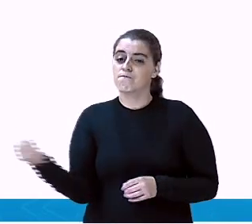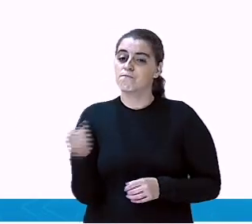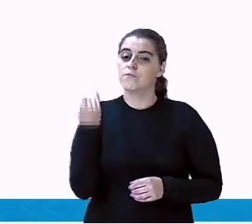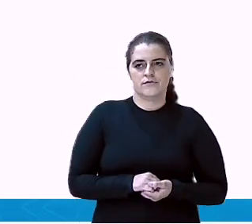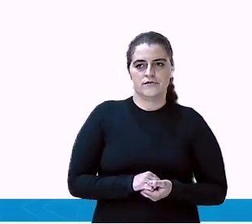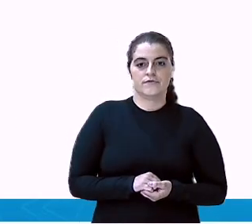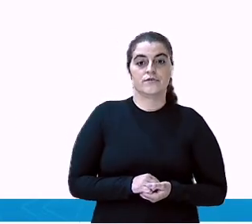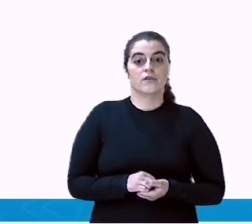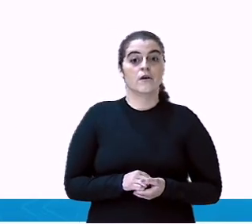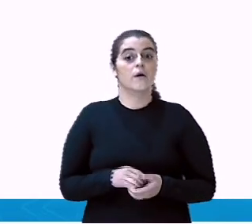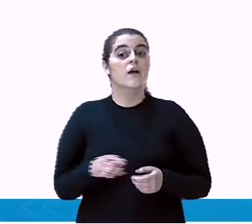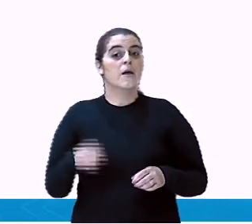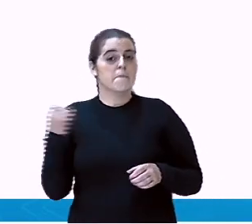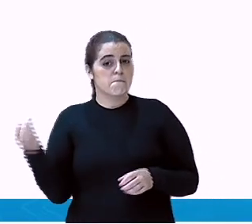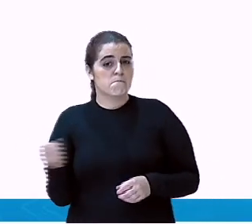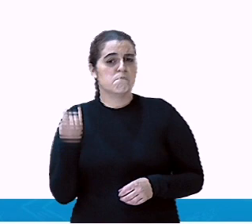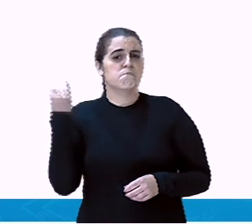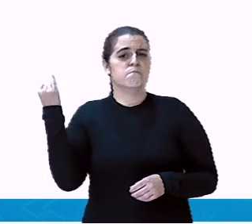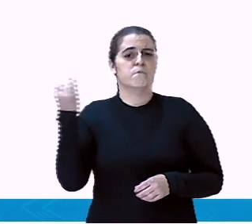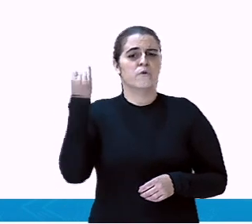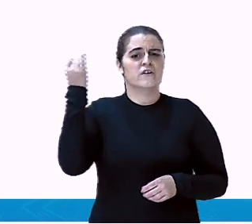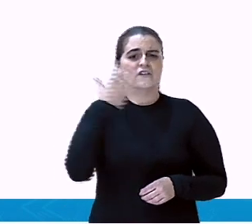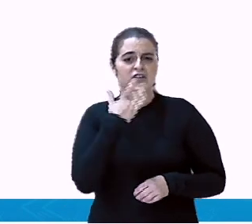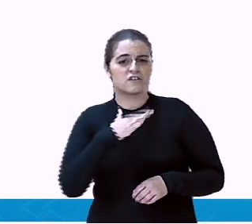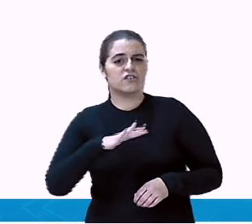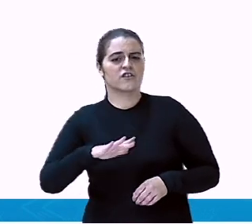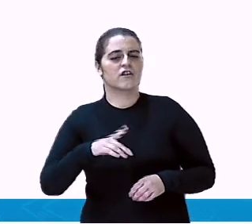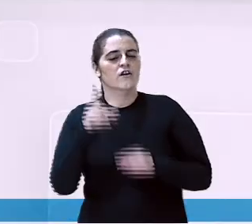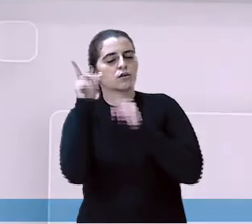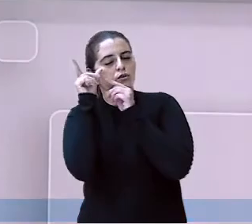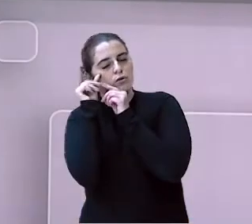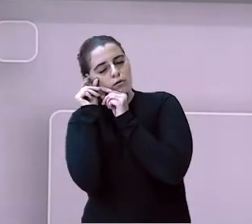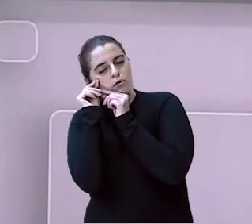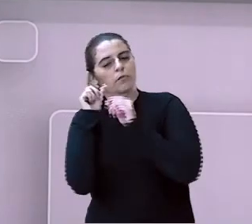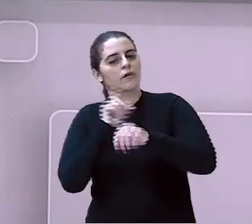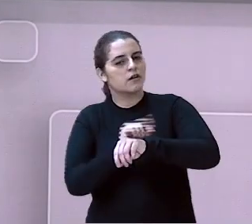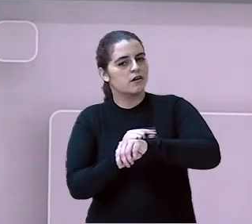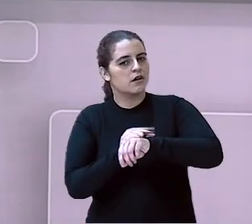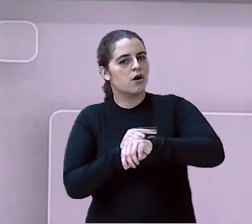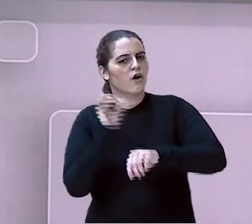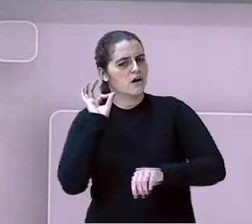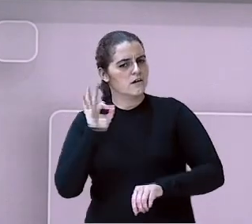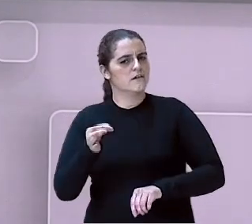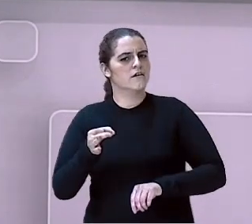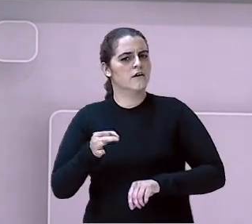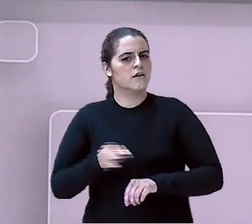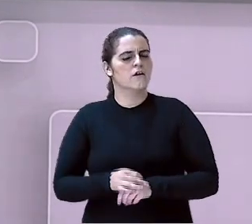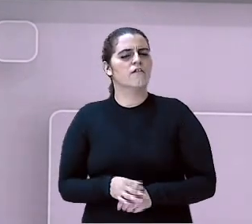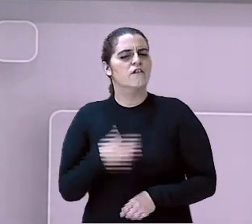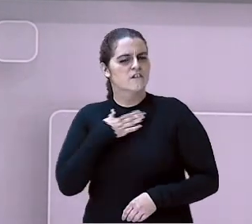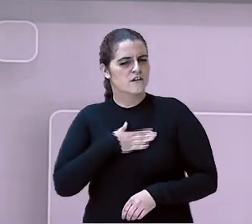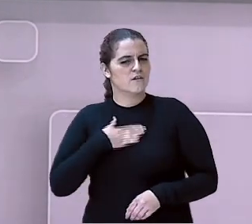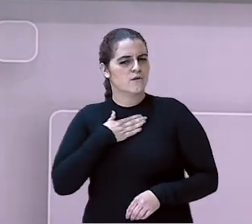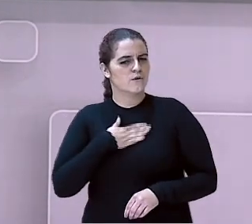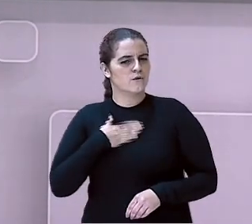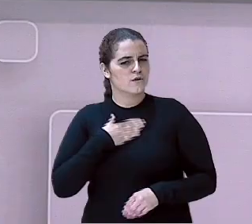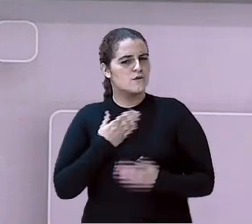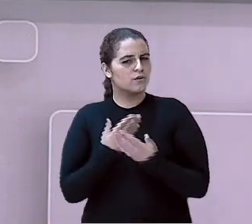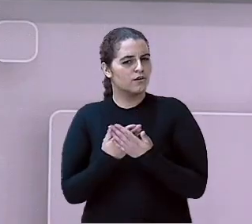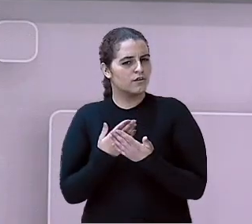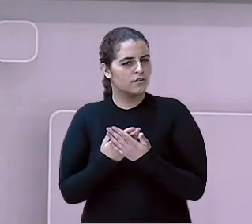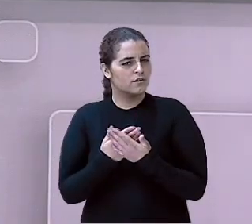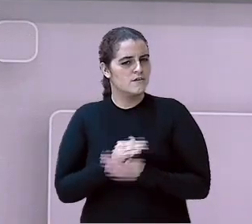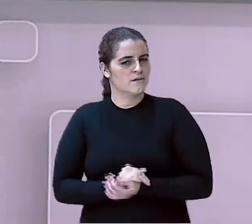a sua voz. Por isso, crianças, é muito importante dormir direitinho. E aí, você gostou da nossa aula de hoje